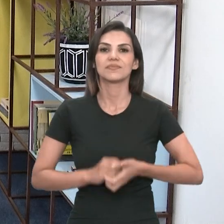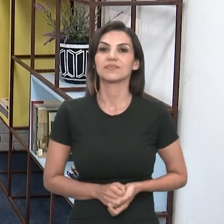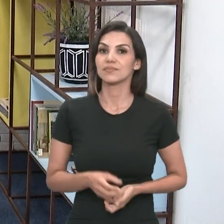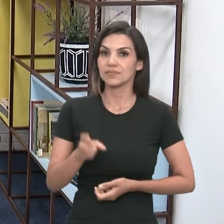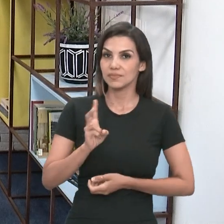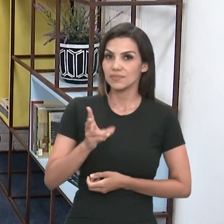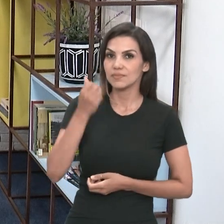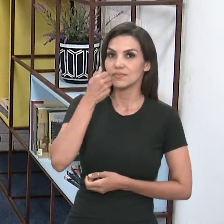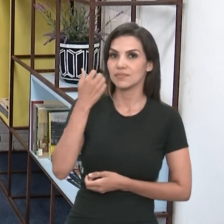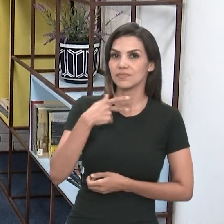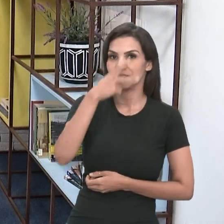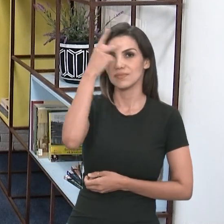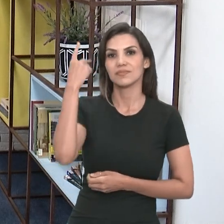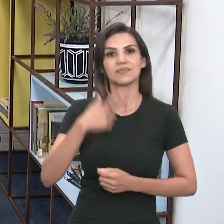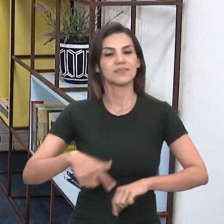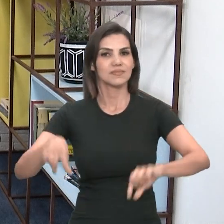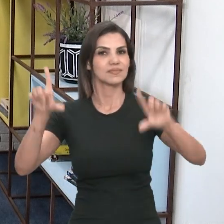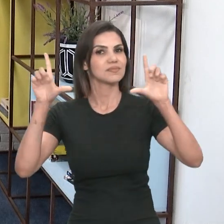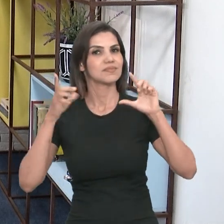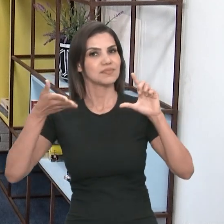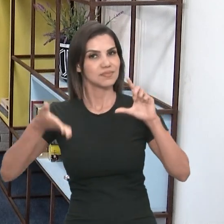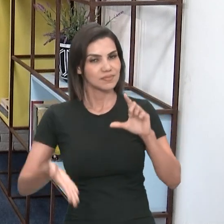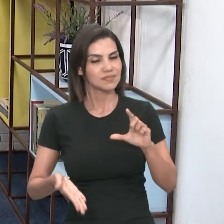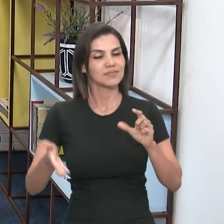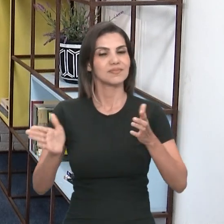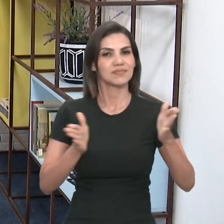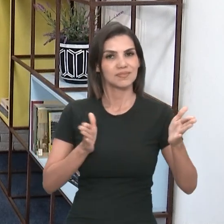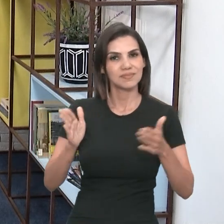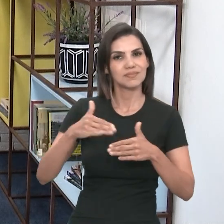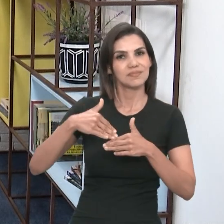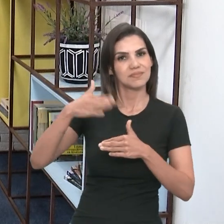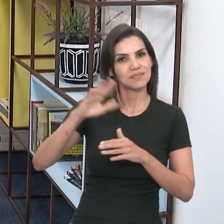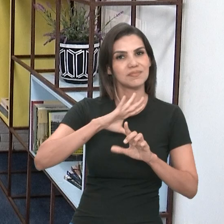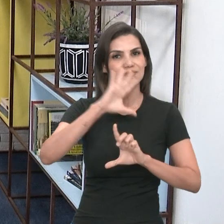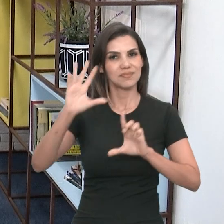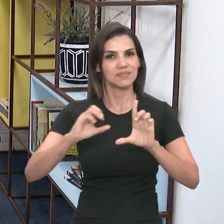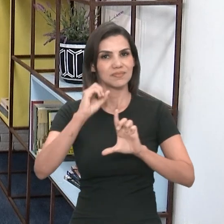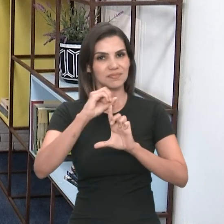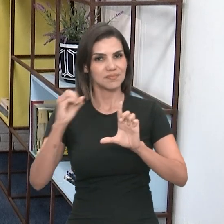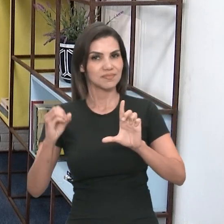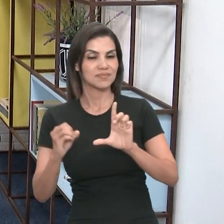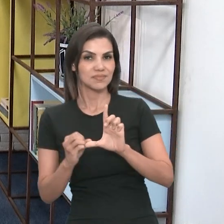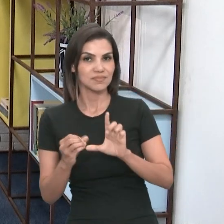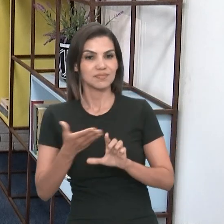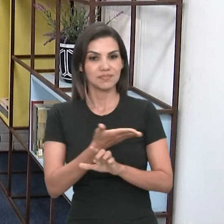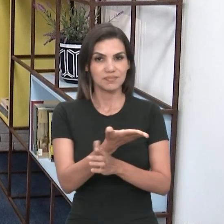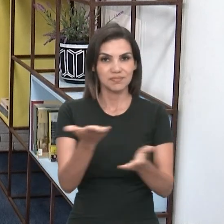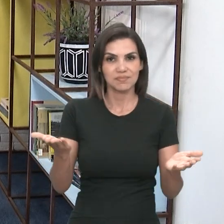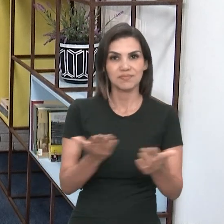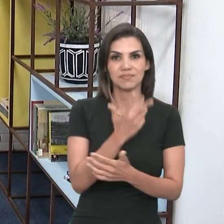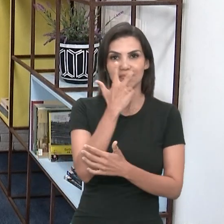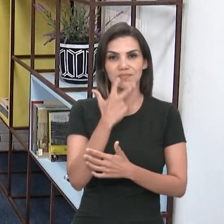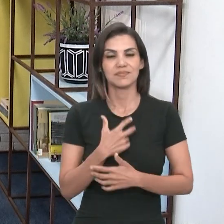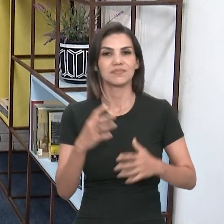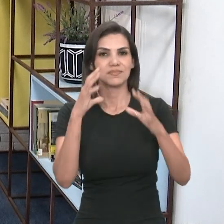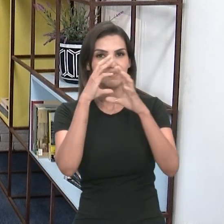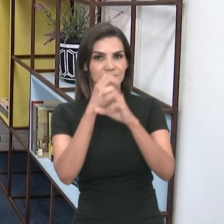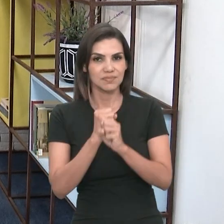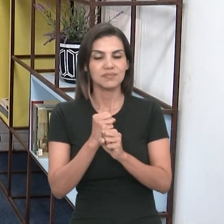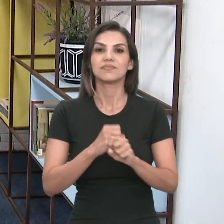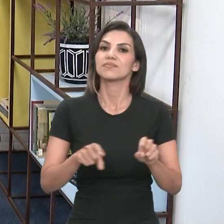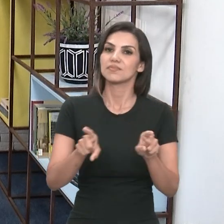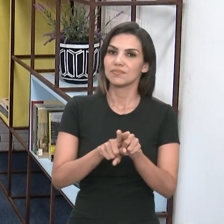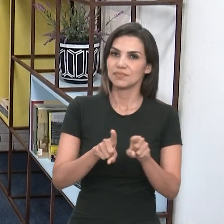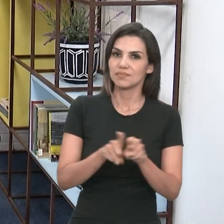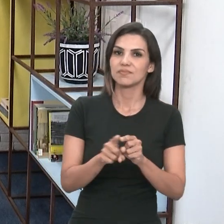barba. Eu sempre faço a descrição de todas as pessoas que aparecem aqui na telinha para tornar a programação mais acessível ao nosso público cego e de baixa